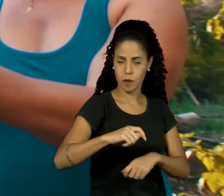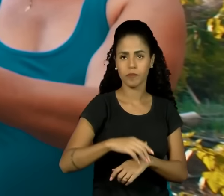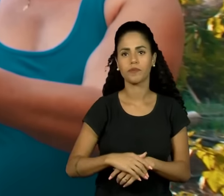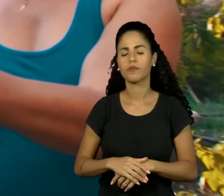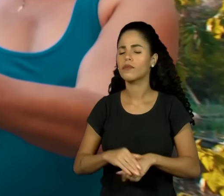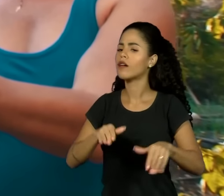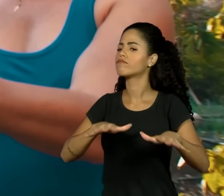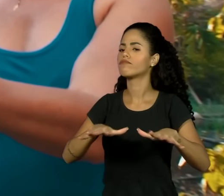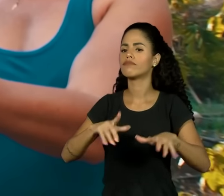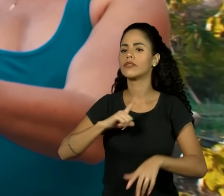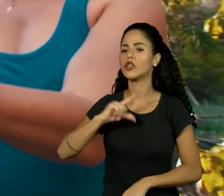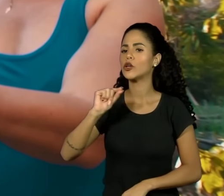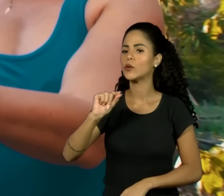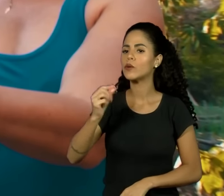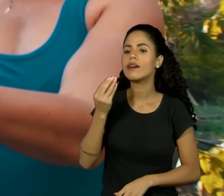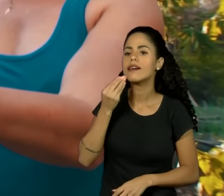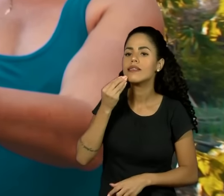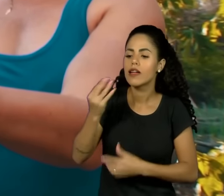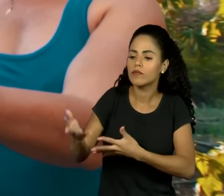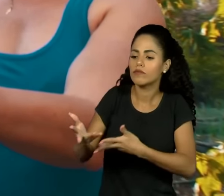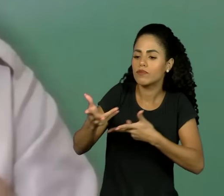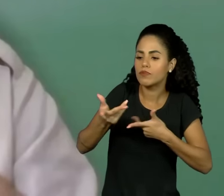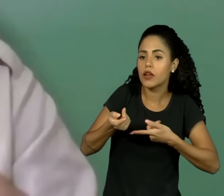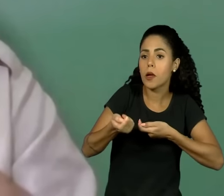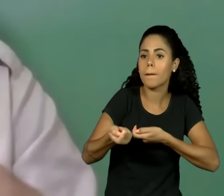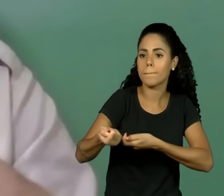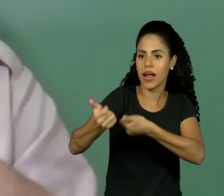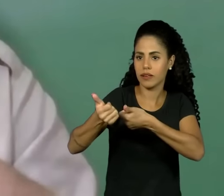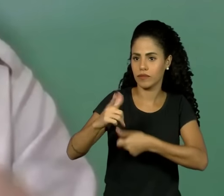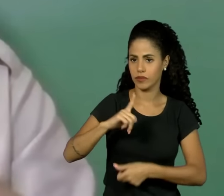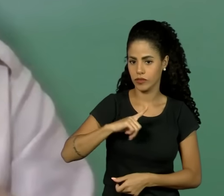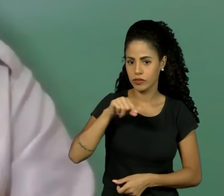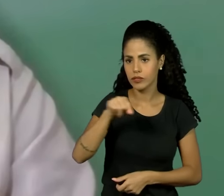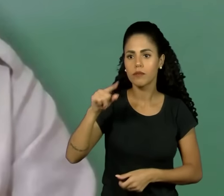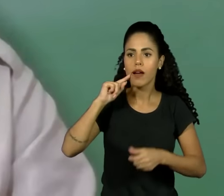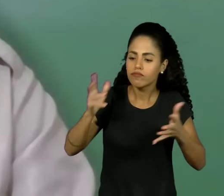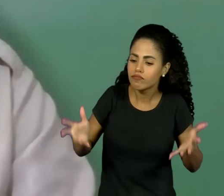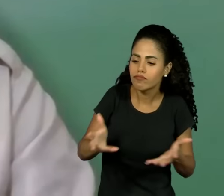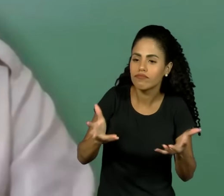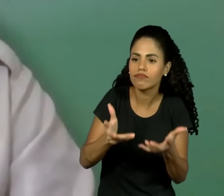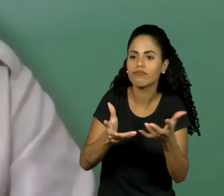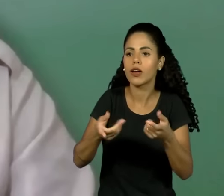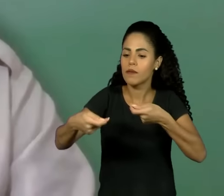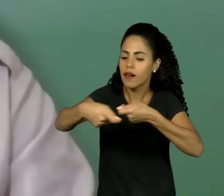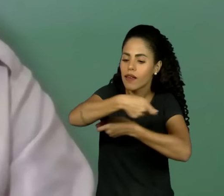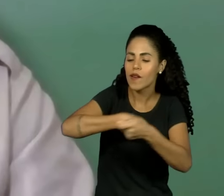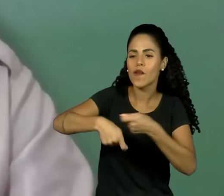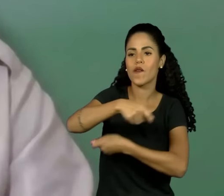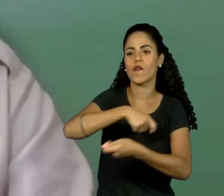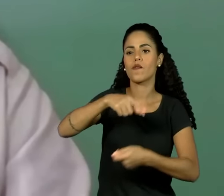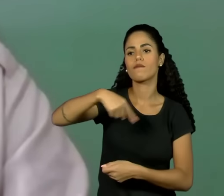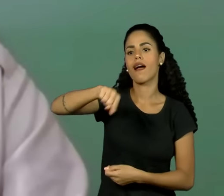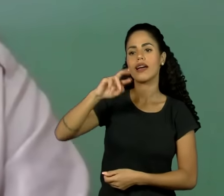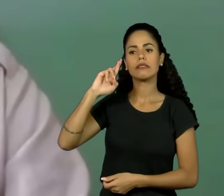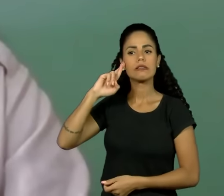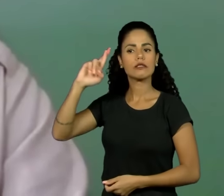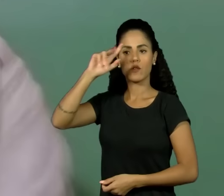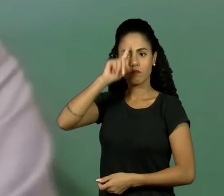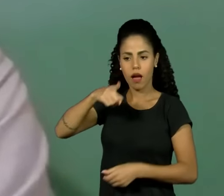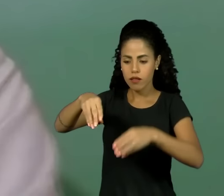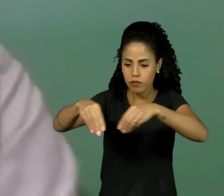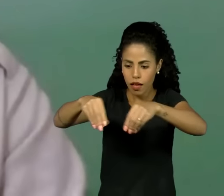né, de trazer mais benefícios, mais incentivos econômicos para que proprietários rurais